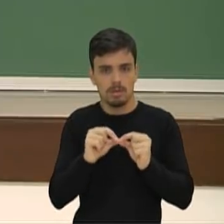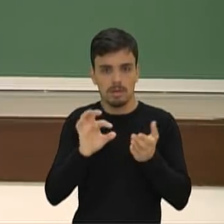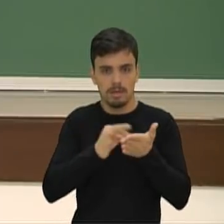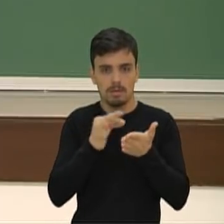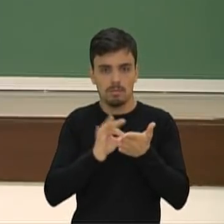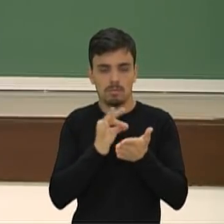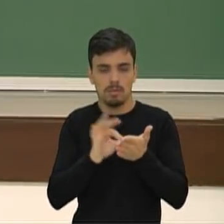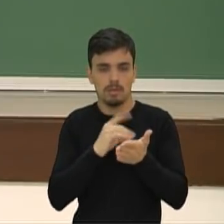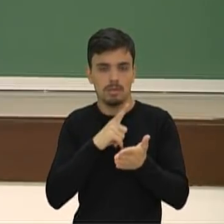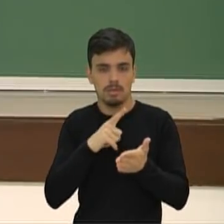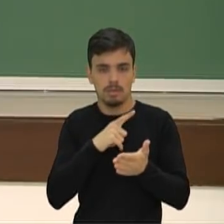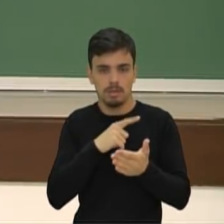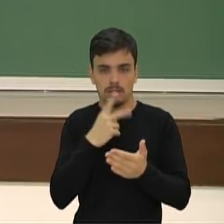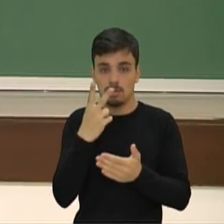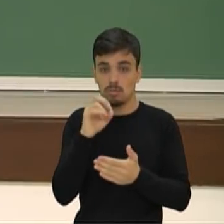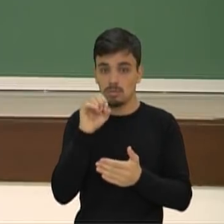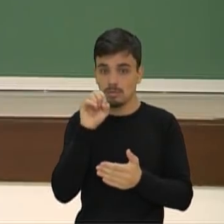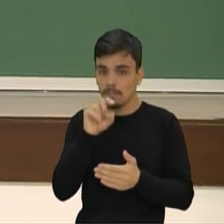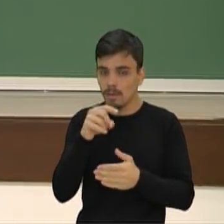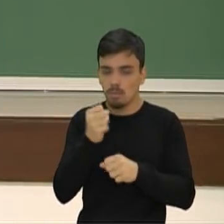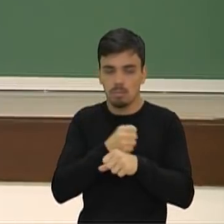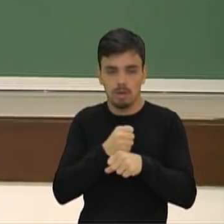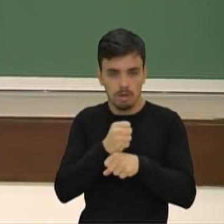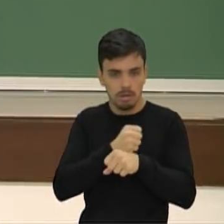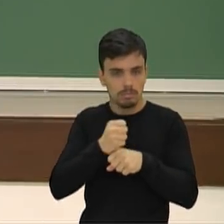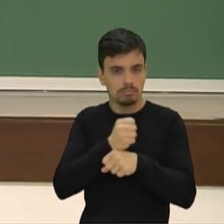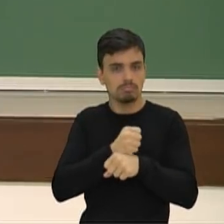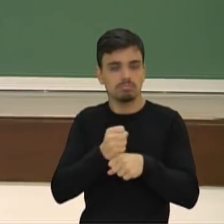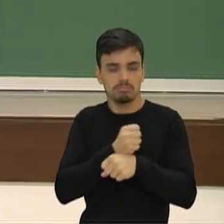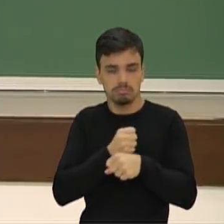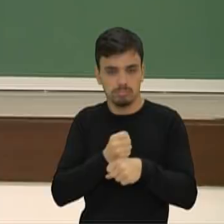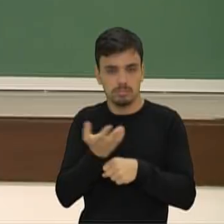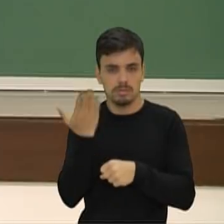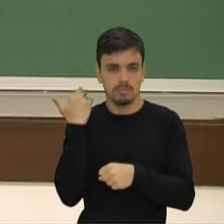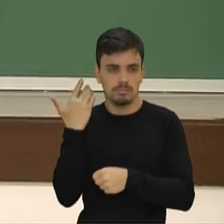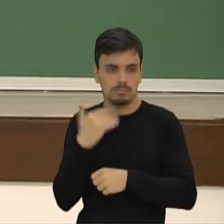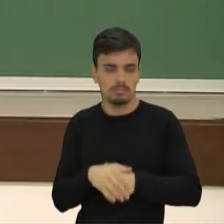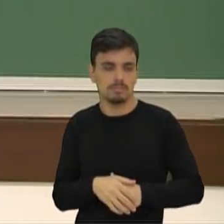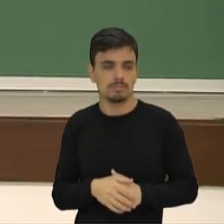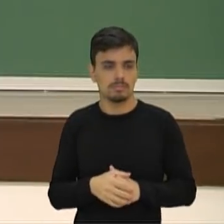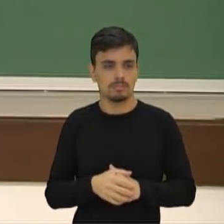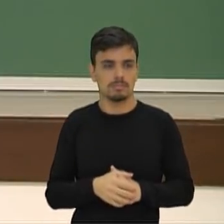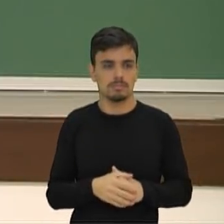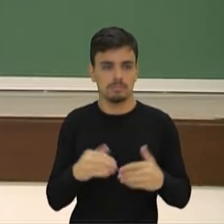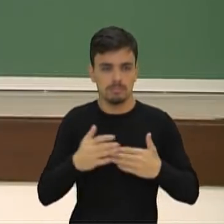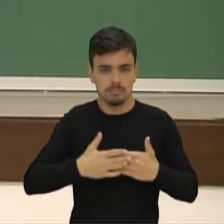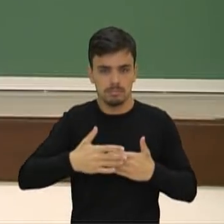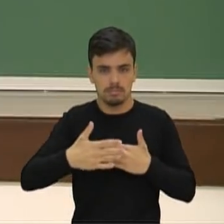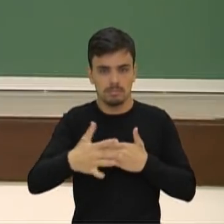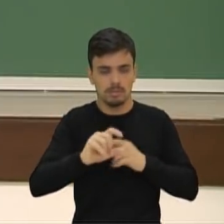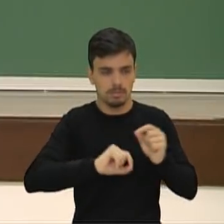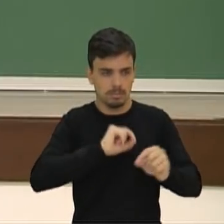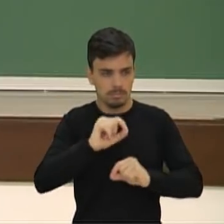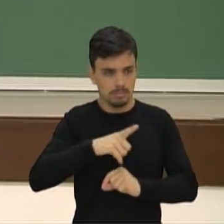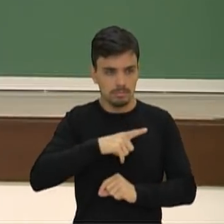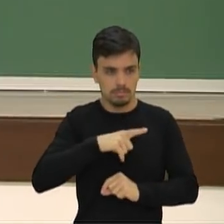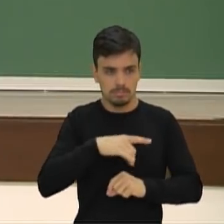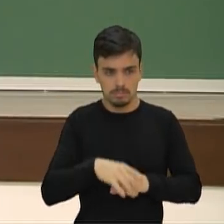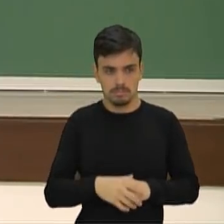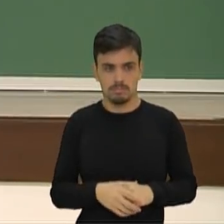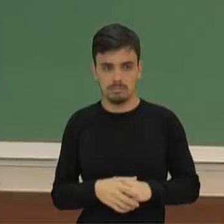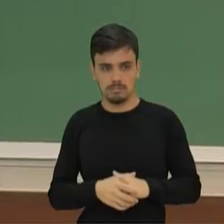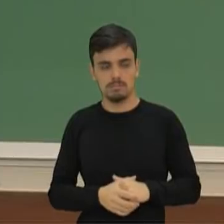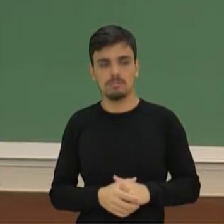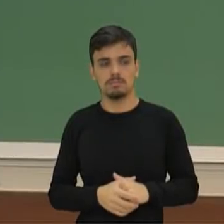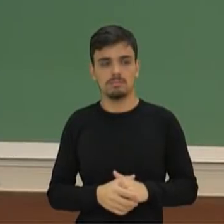frente do seu tempo. Olha os detalhes que temos ali, povos antigos. Avançando aqui, olha o que temos aqui, pessoal.